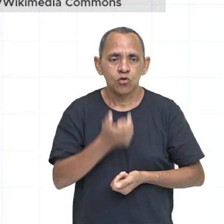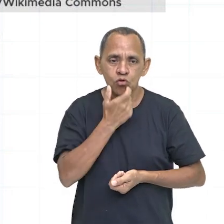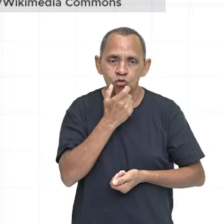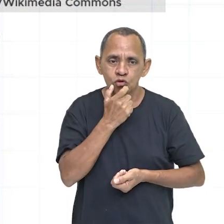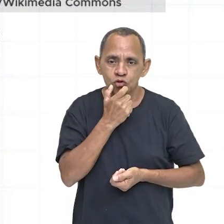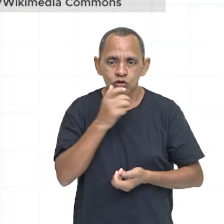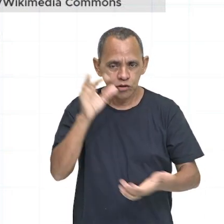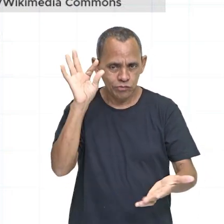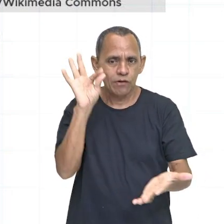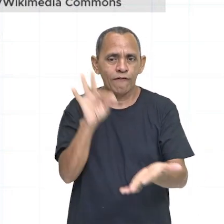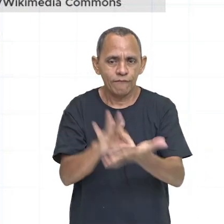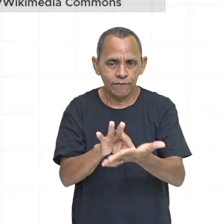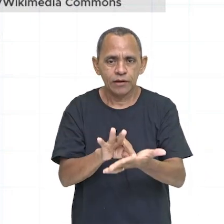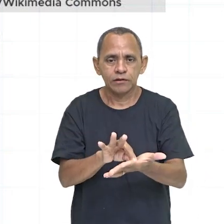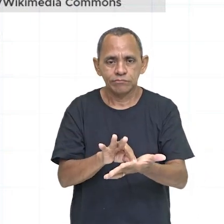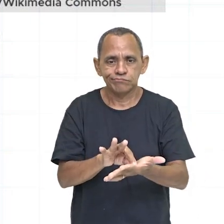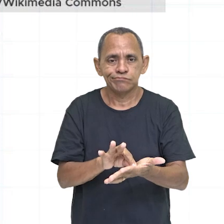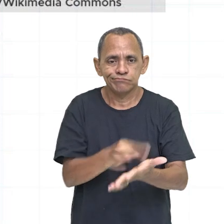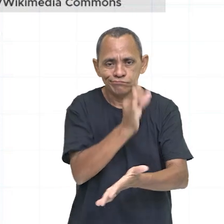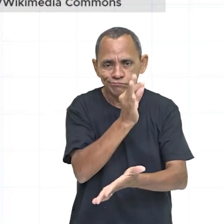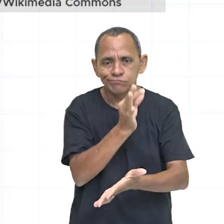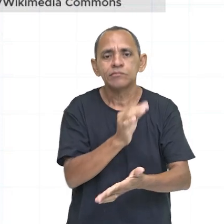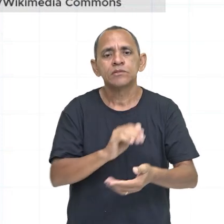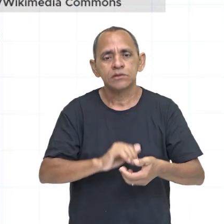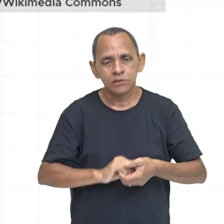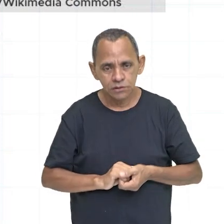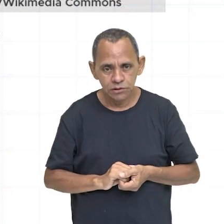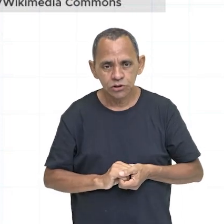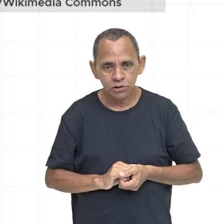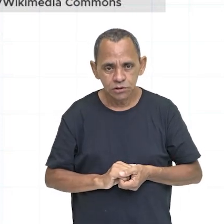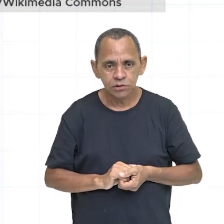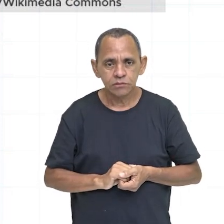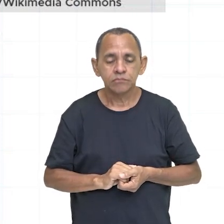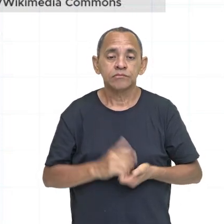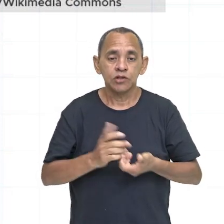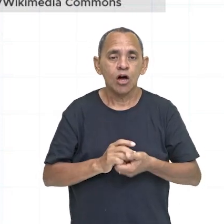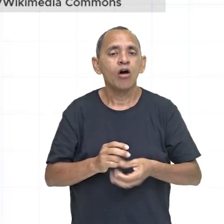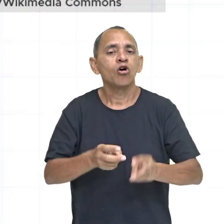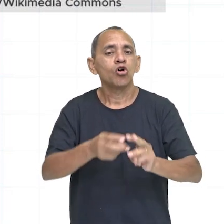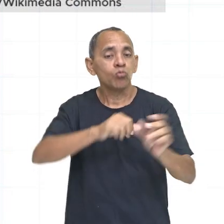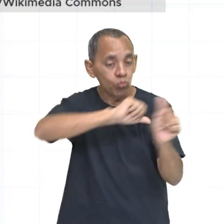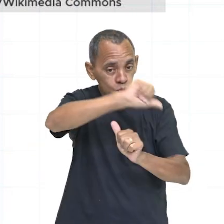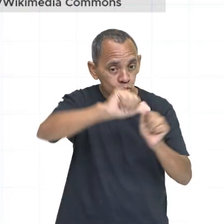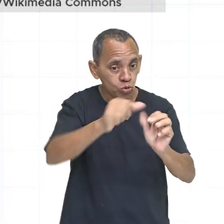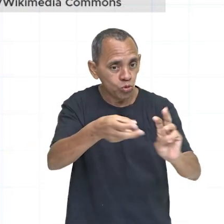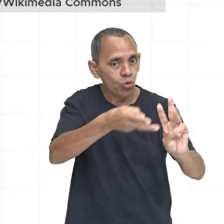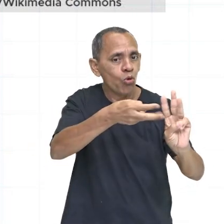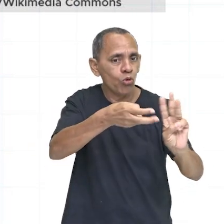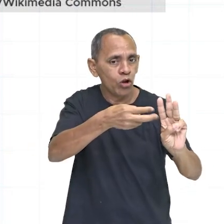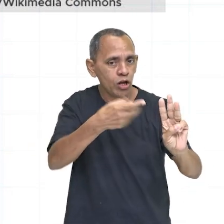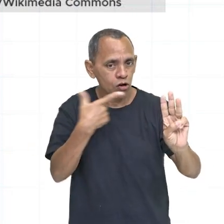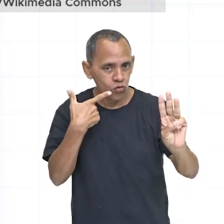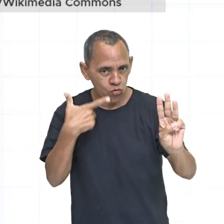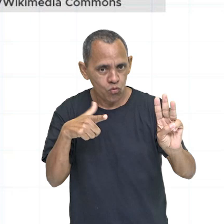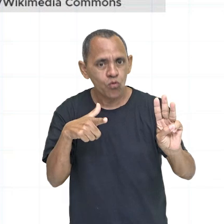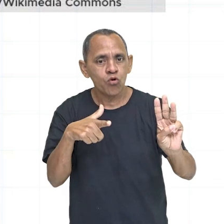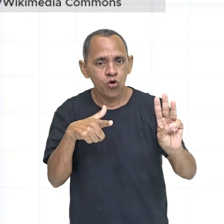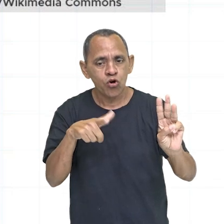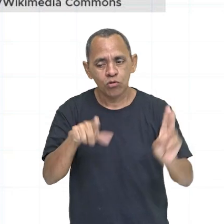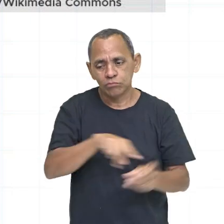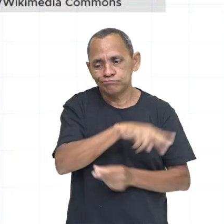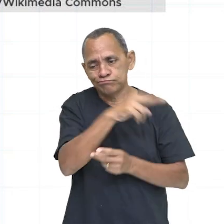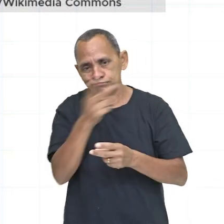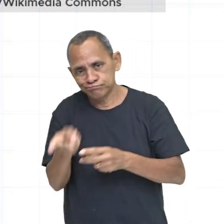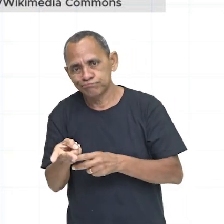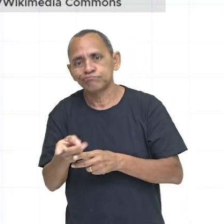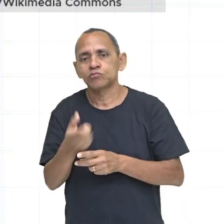como língua oficial, que trocou a língua indígena. Agora vamos para New